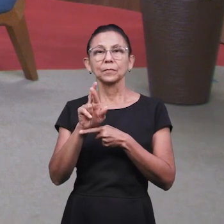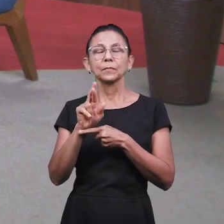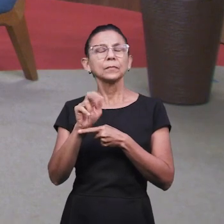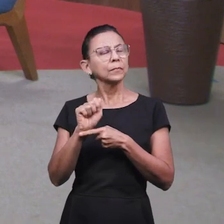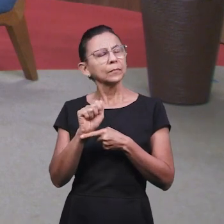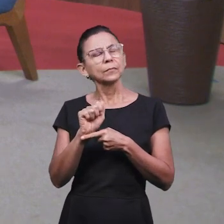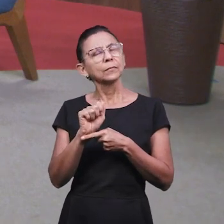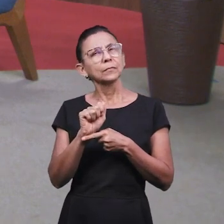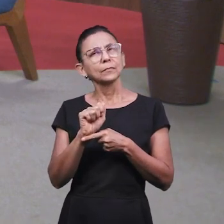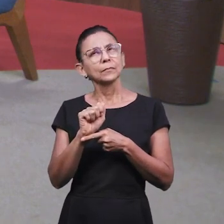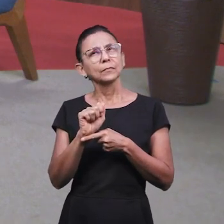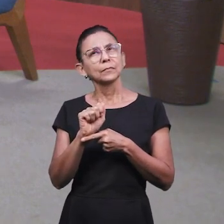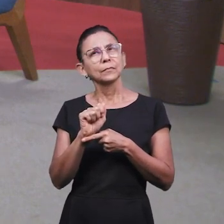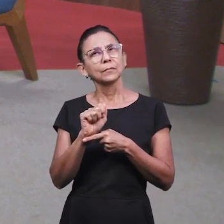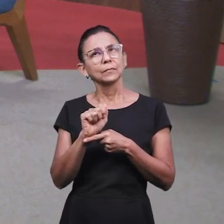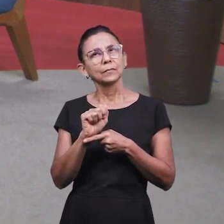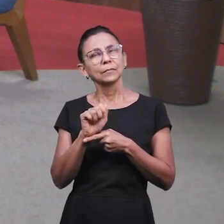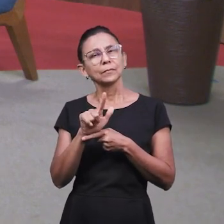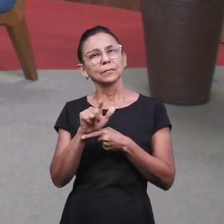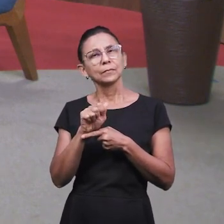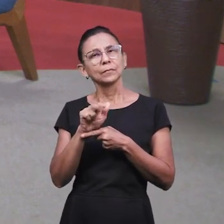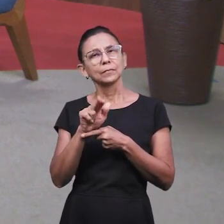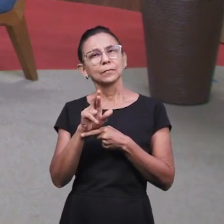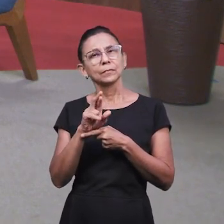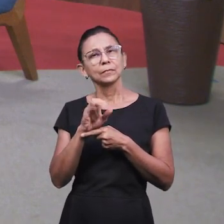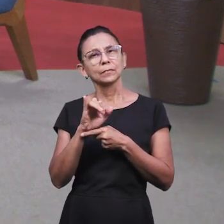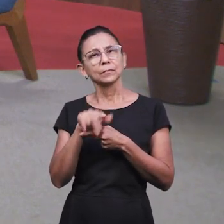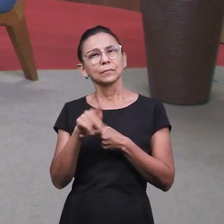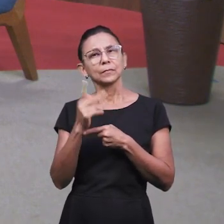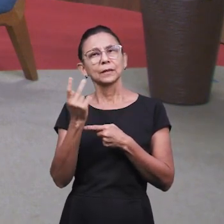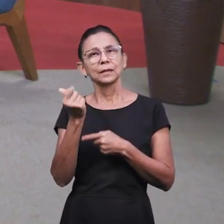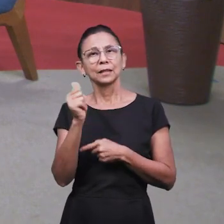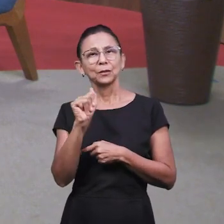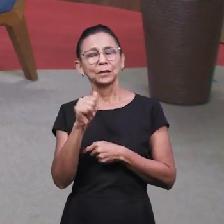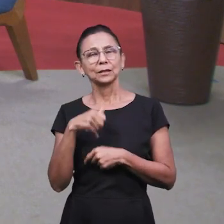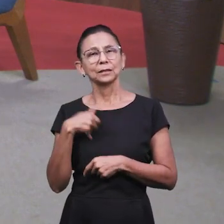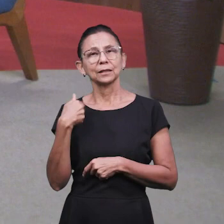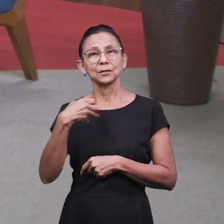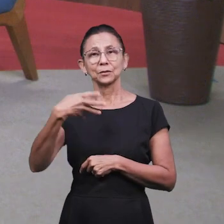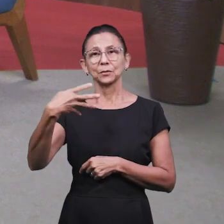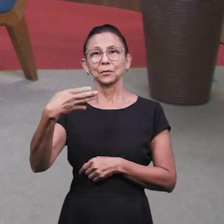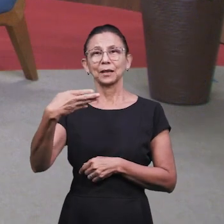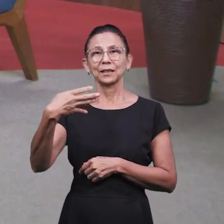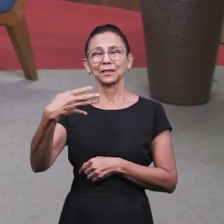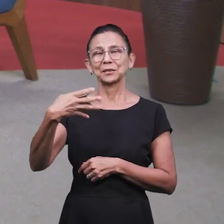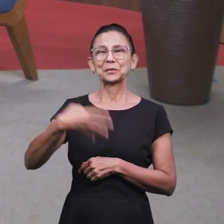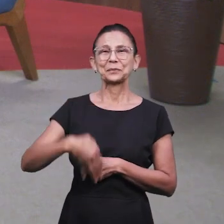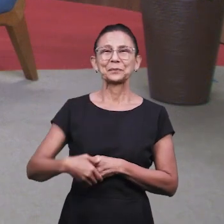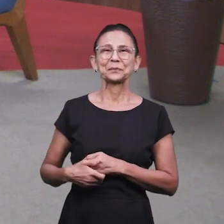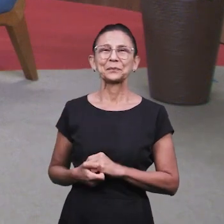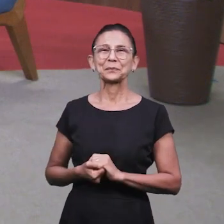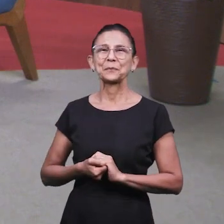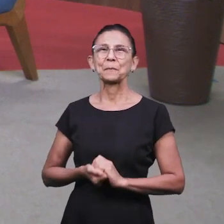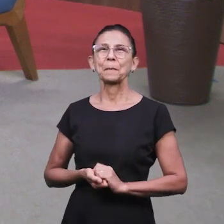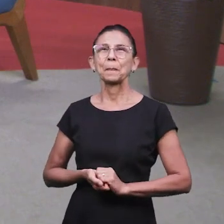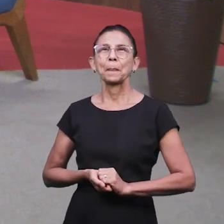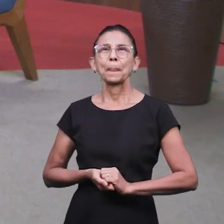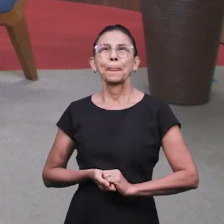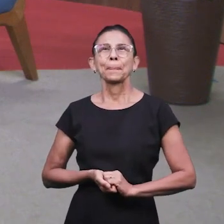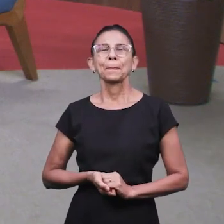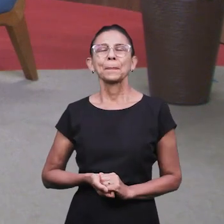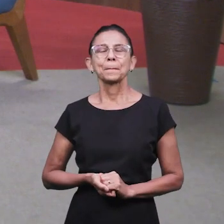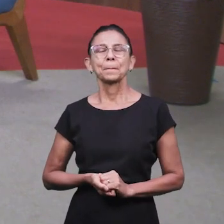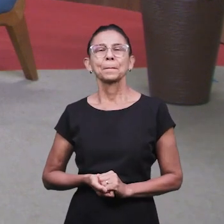Laura. Com um detalhe: Laurinha, vou chamar assim, tá? Laurinha tem 4 anos de idade. Ela é da Igreja Cristã Maranata